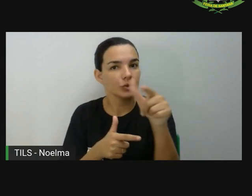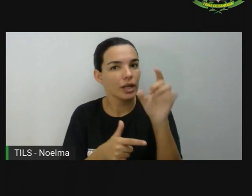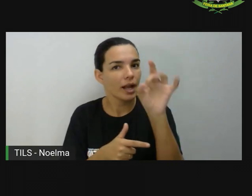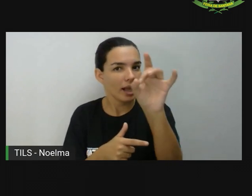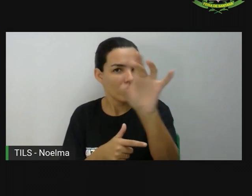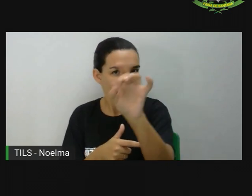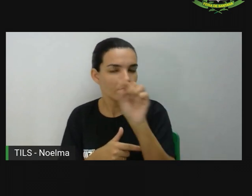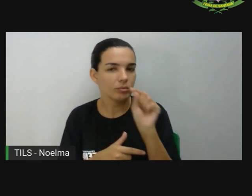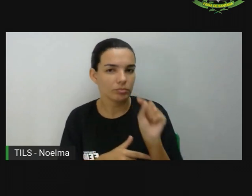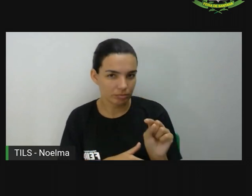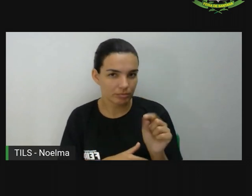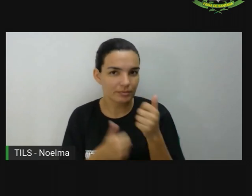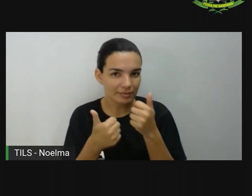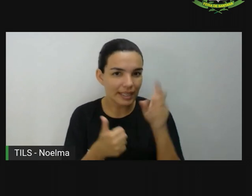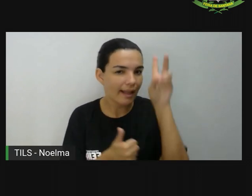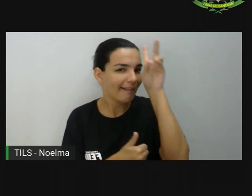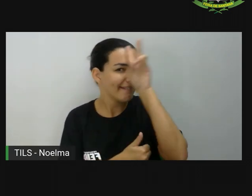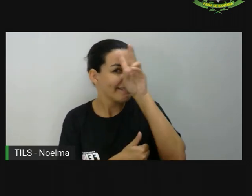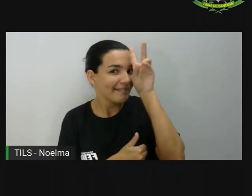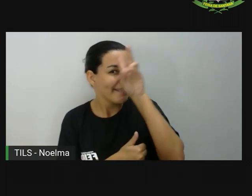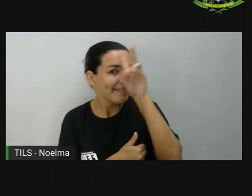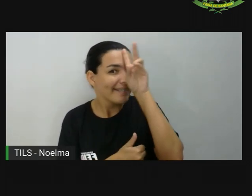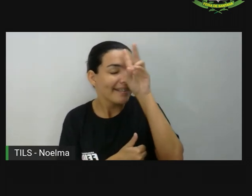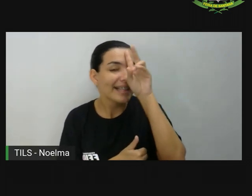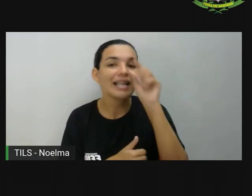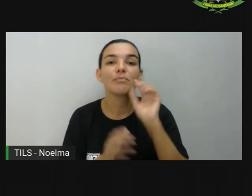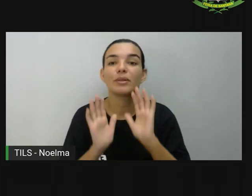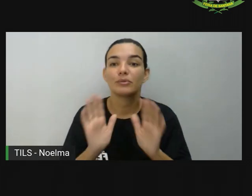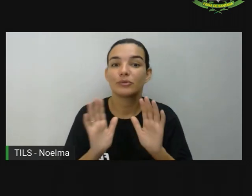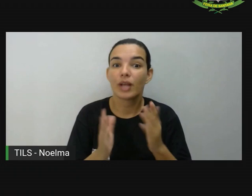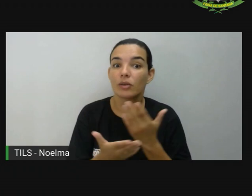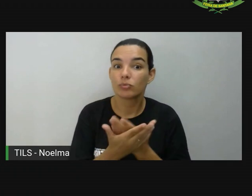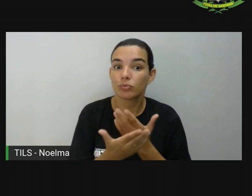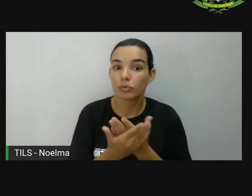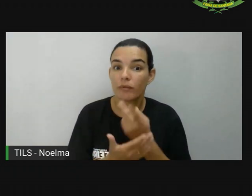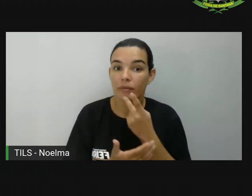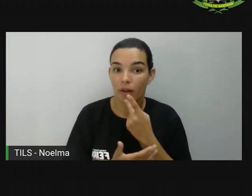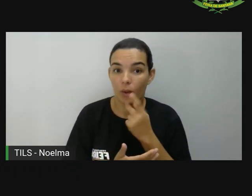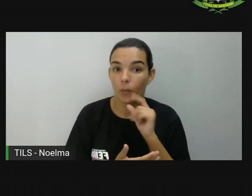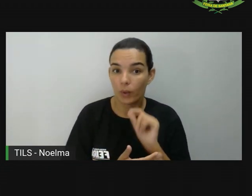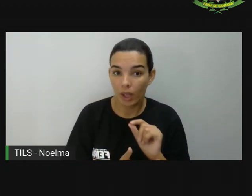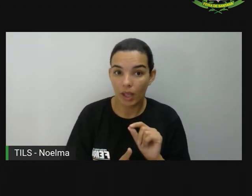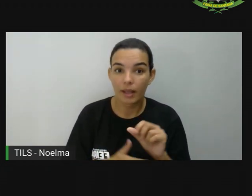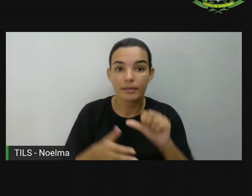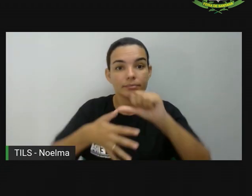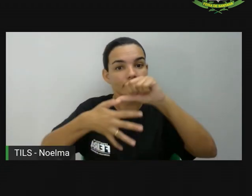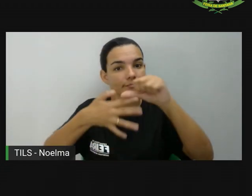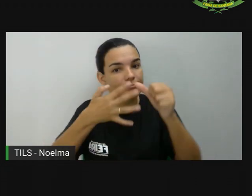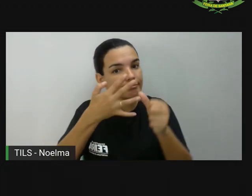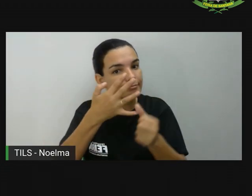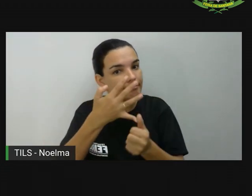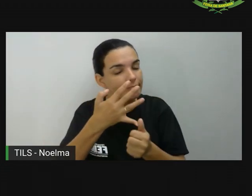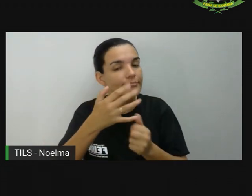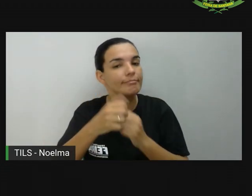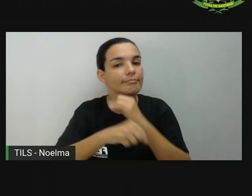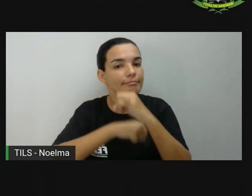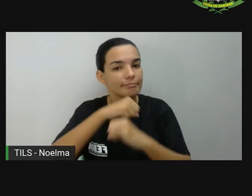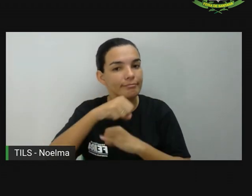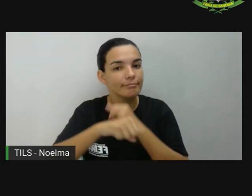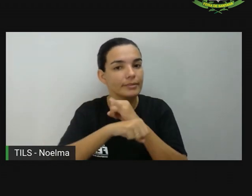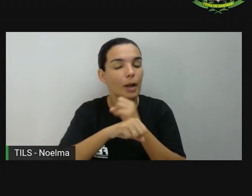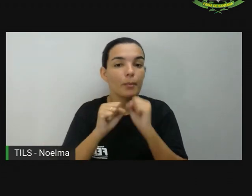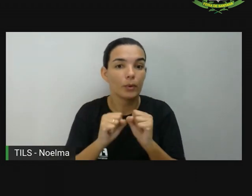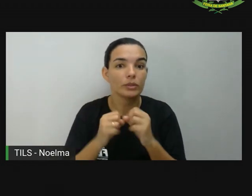de vocês. Lembram do que a gente falou anteriormente, que a gente falou que as redes sociais elas podem trazer coisas positivas